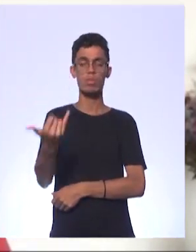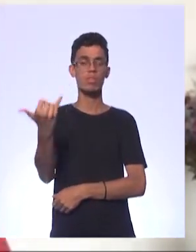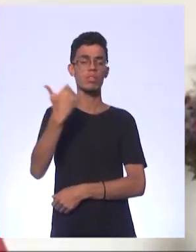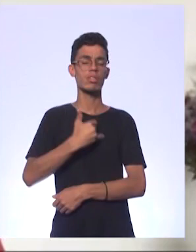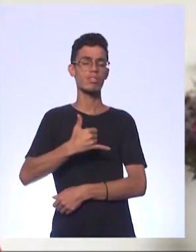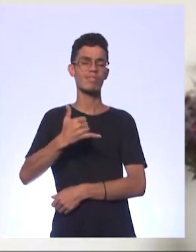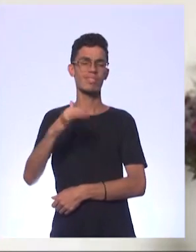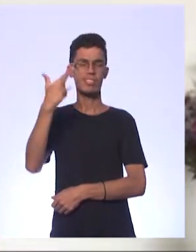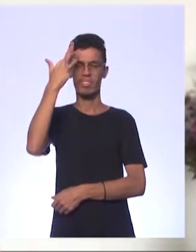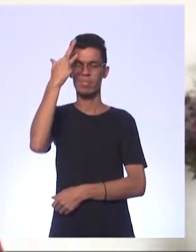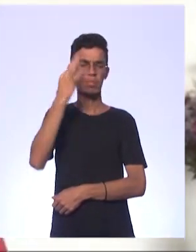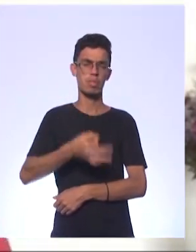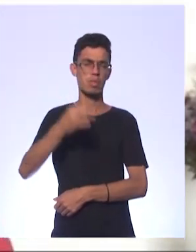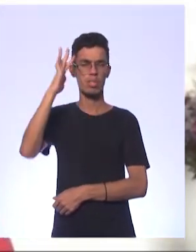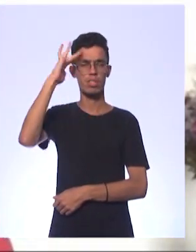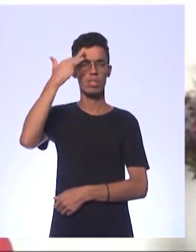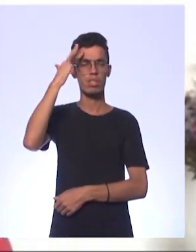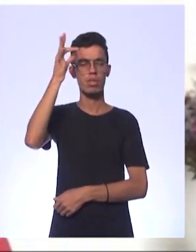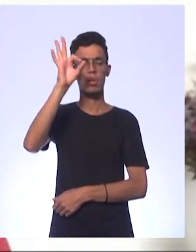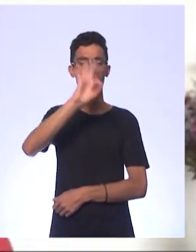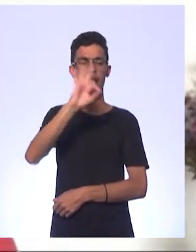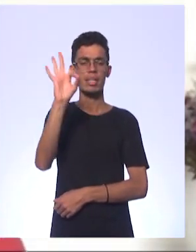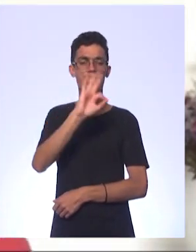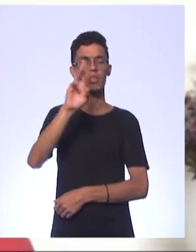rubrica. Tem gente falando, né?